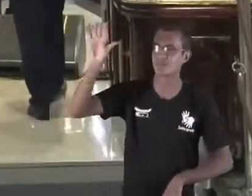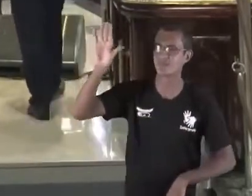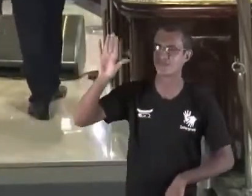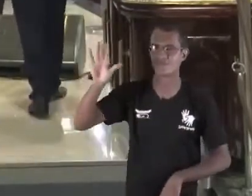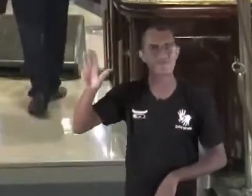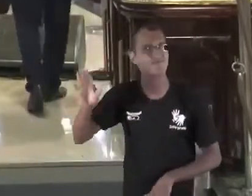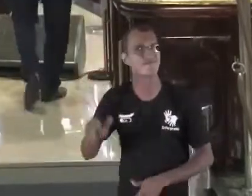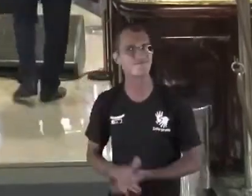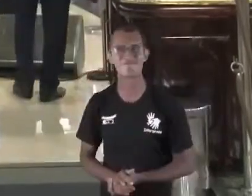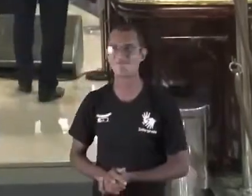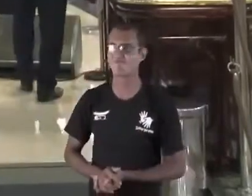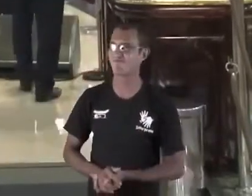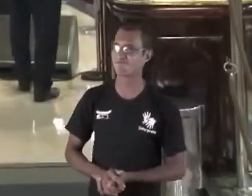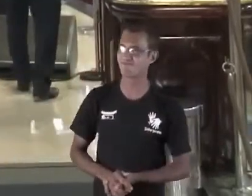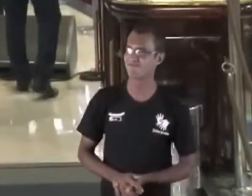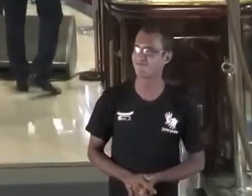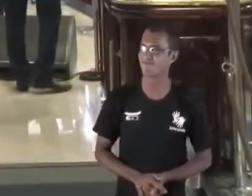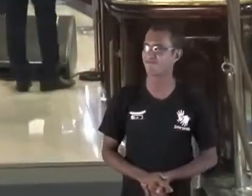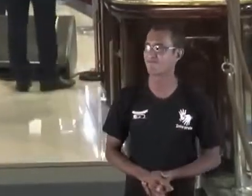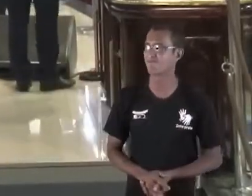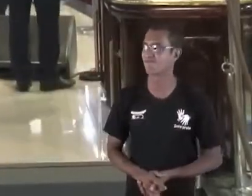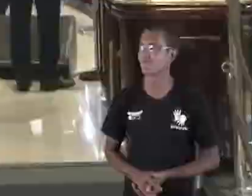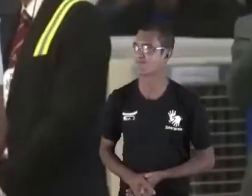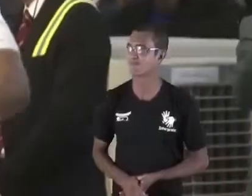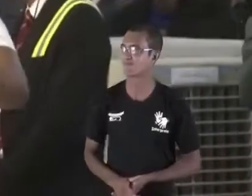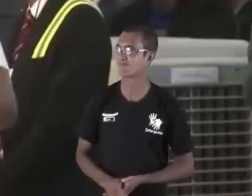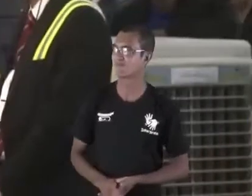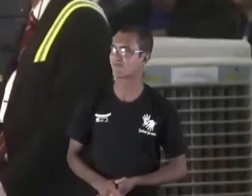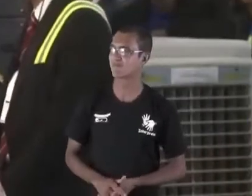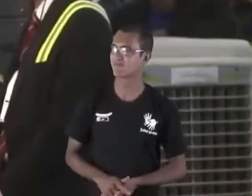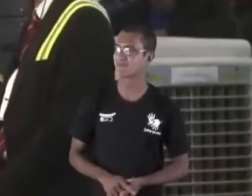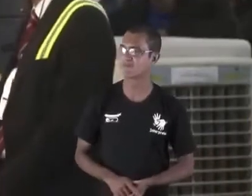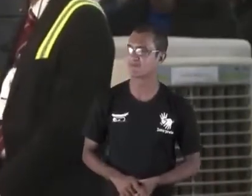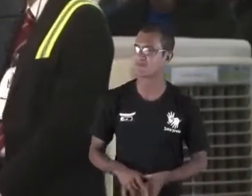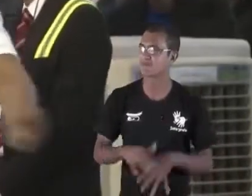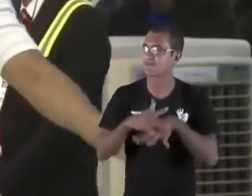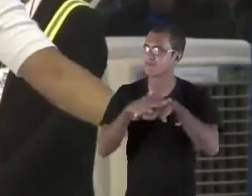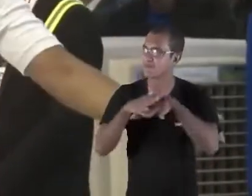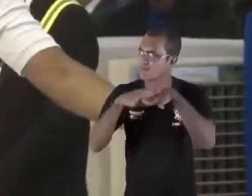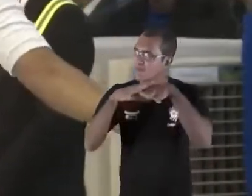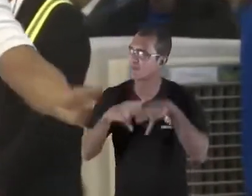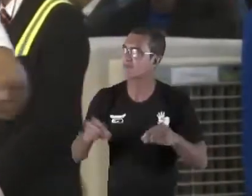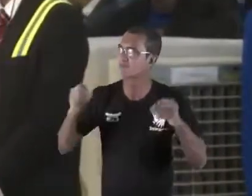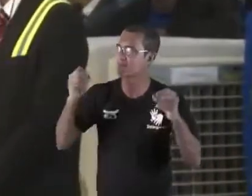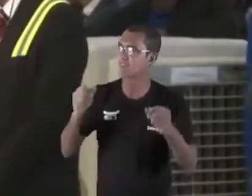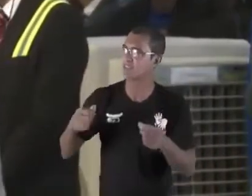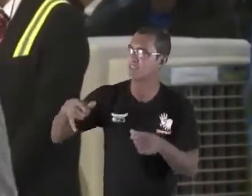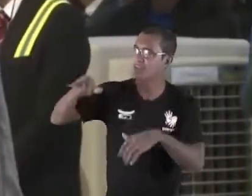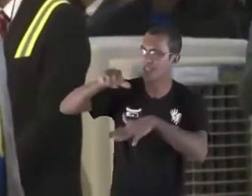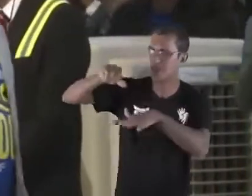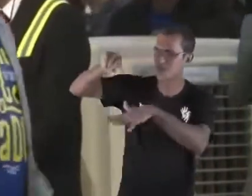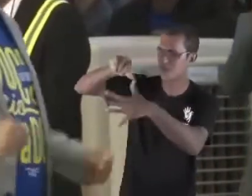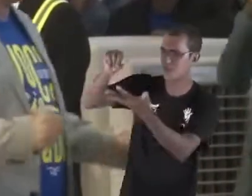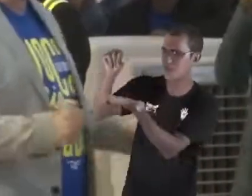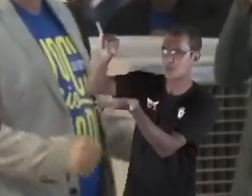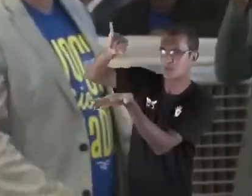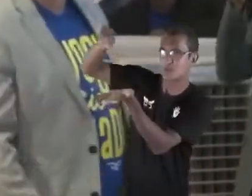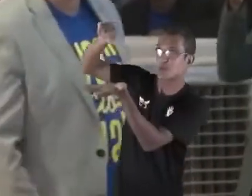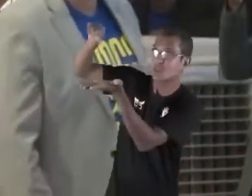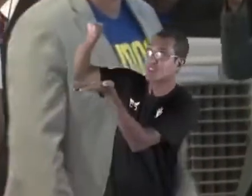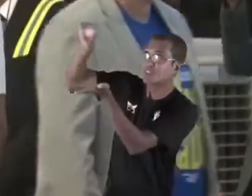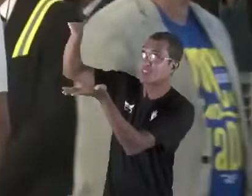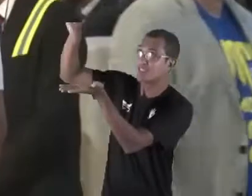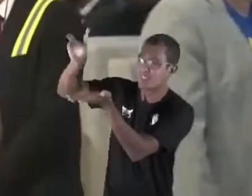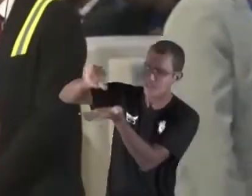Quem quer aceitar Jesus, pode vir. Já veio seis. Com as mãos ungidas. Vem mais. Não